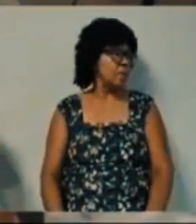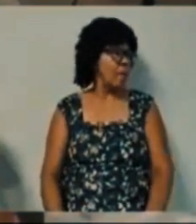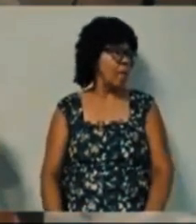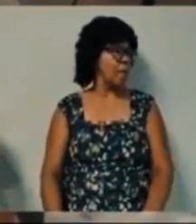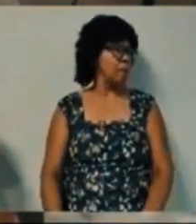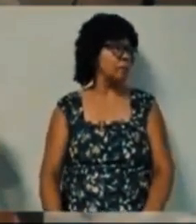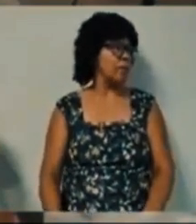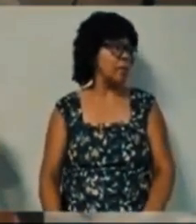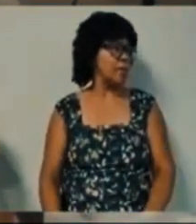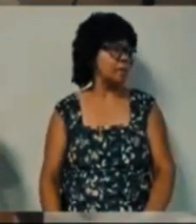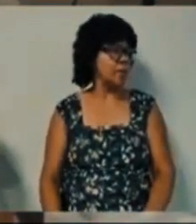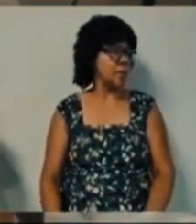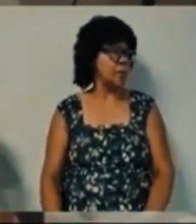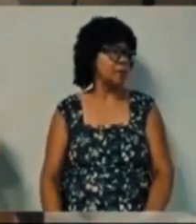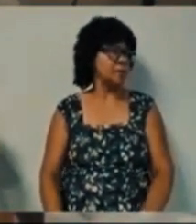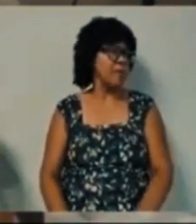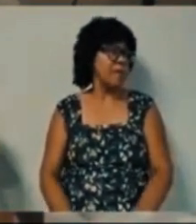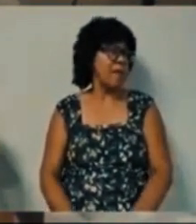Aleluia.